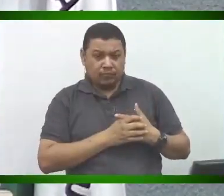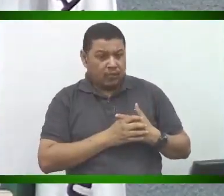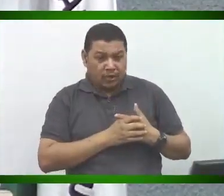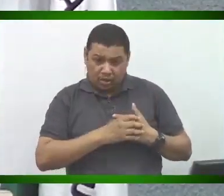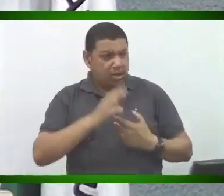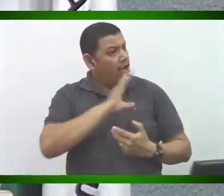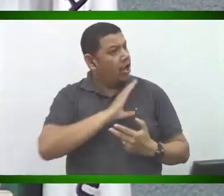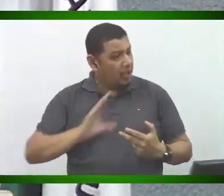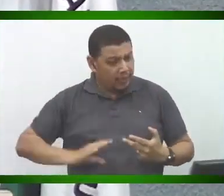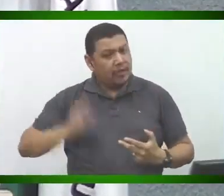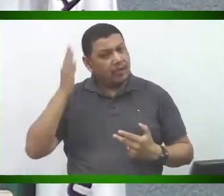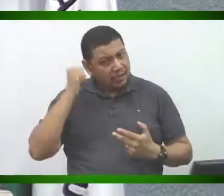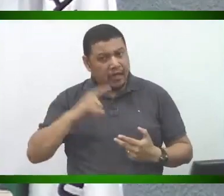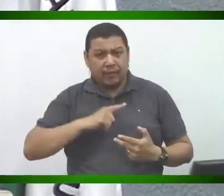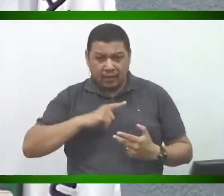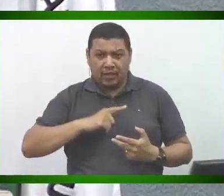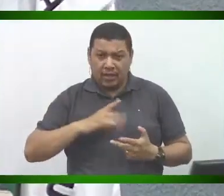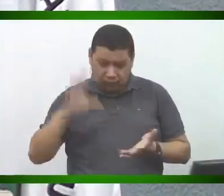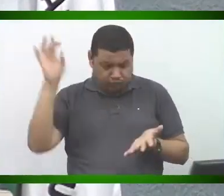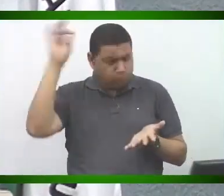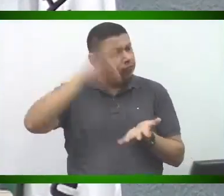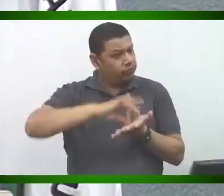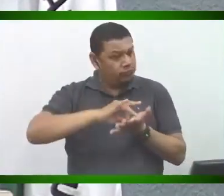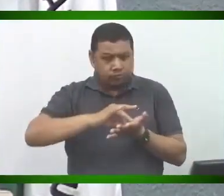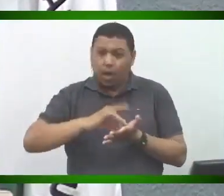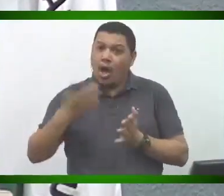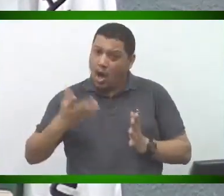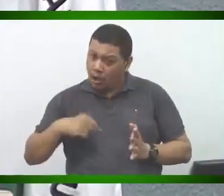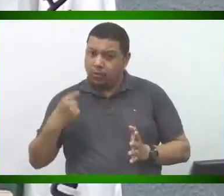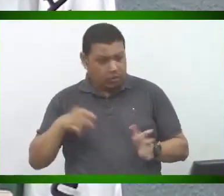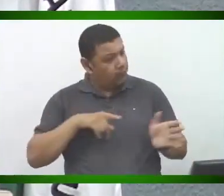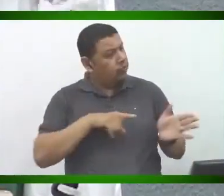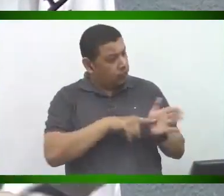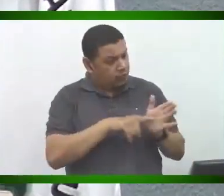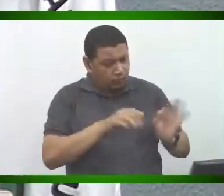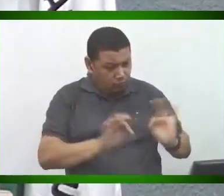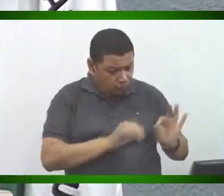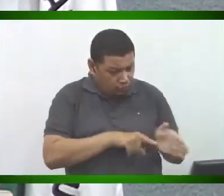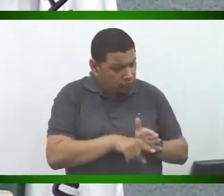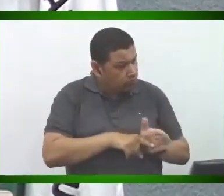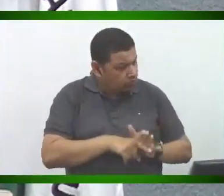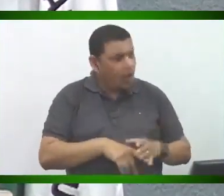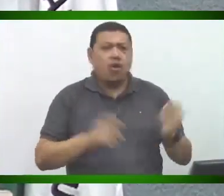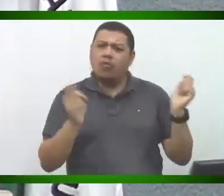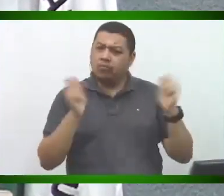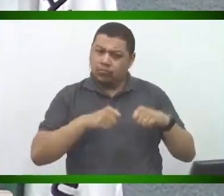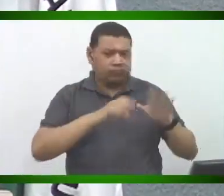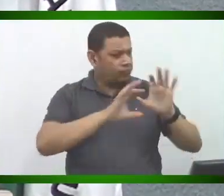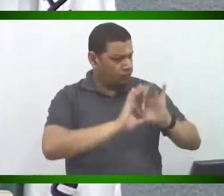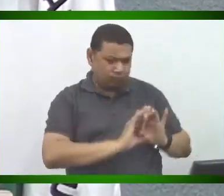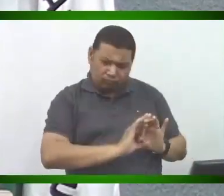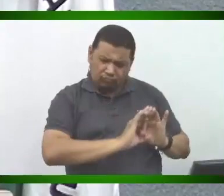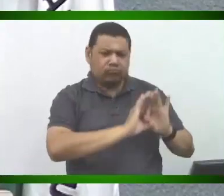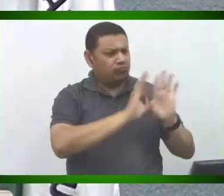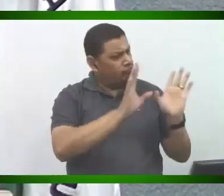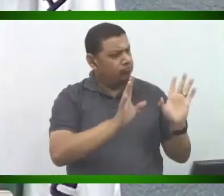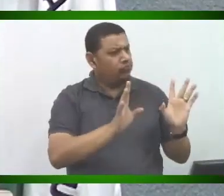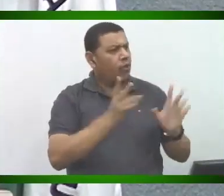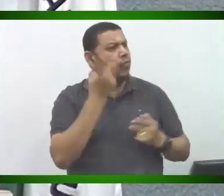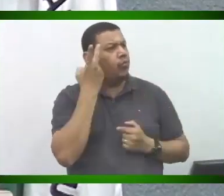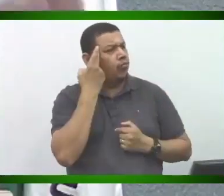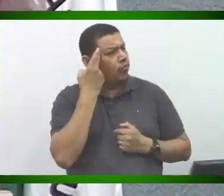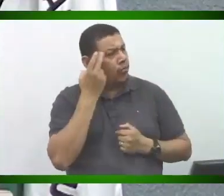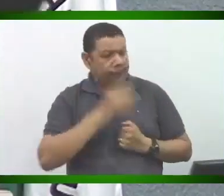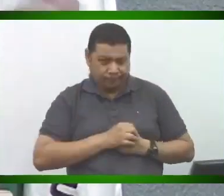Câmara Municipal que realmente quer o pedido de reconsideração, nós iremos analisar e possivelmente podemos considerar, sim, o que foi